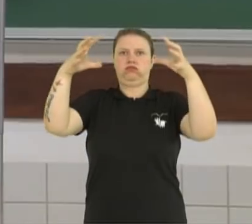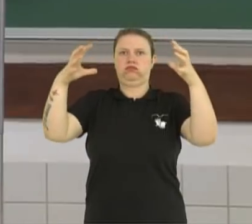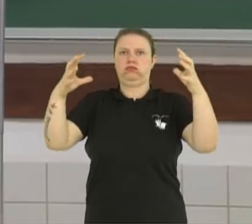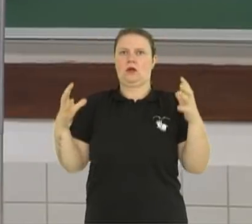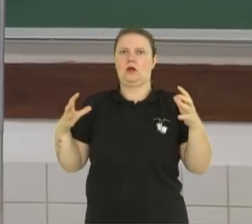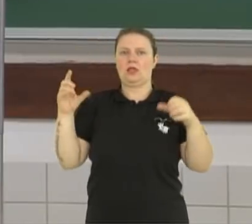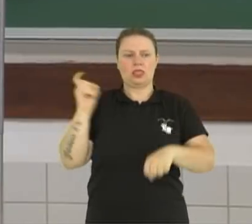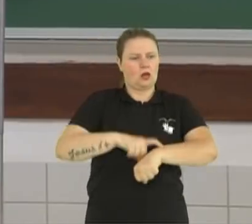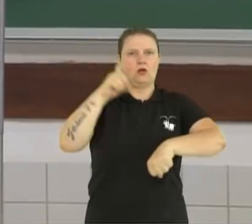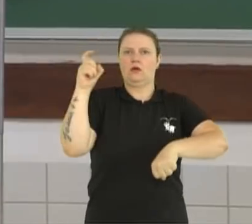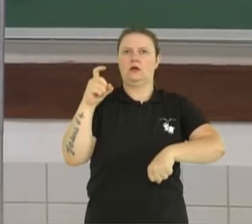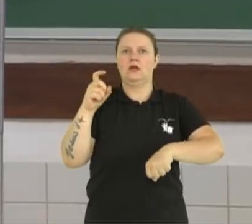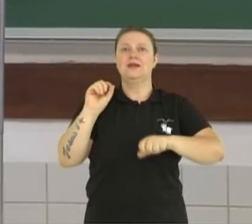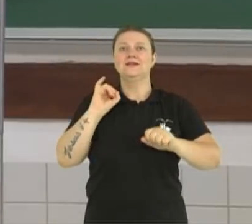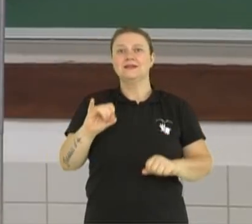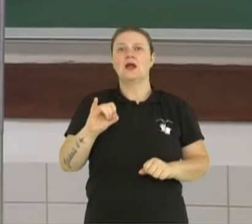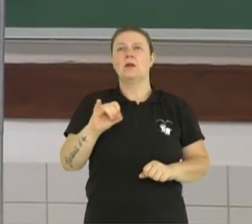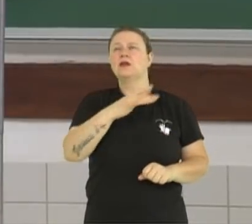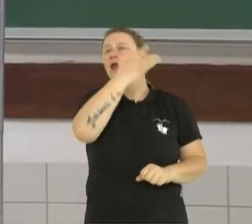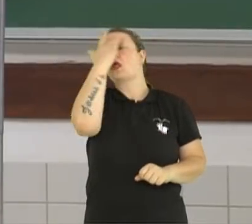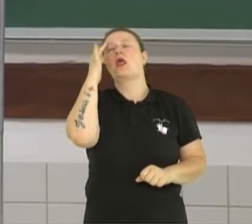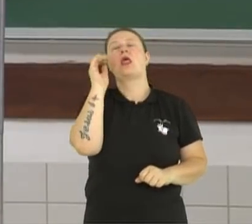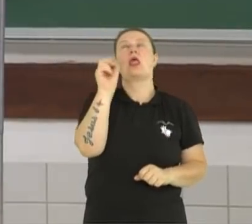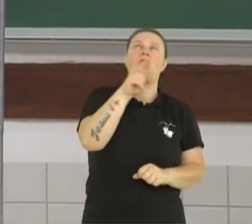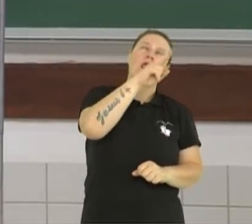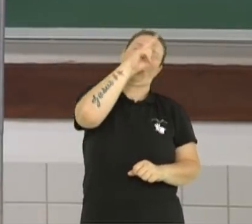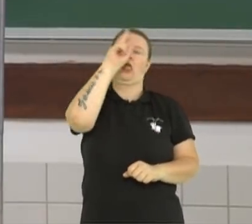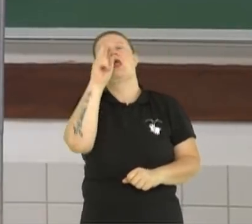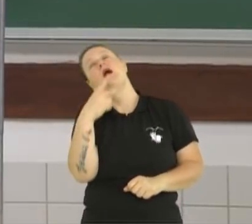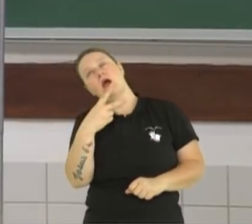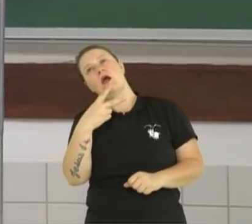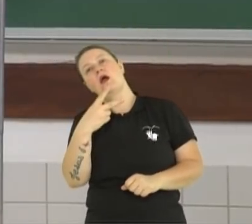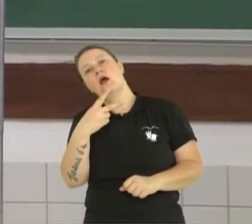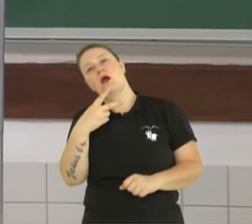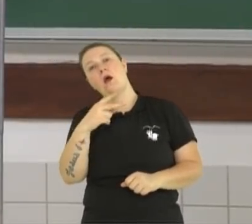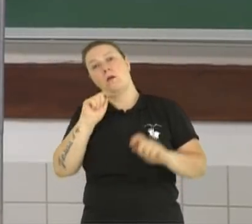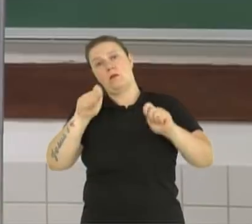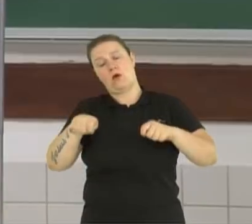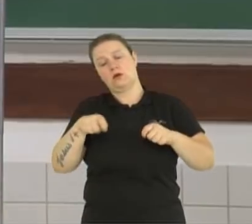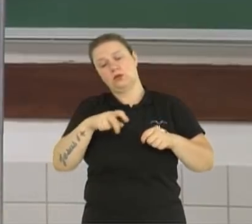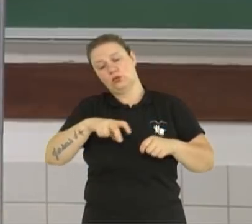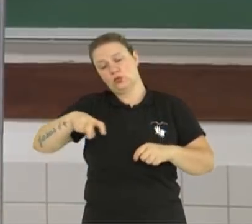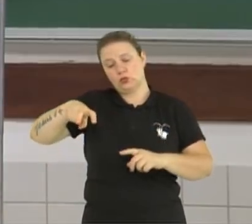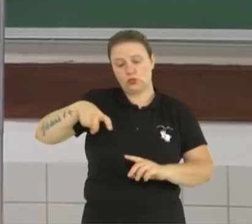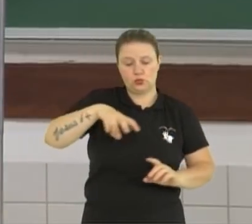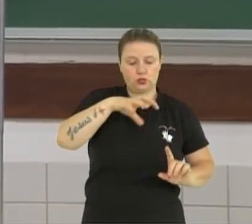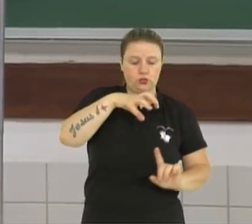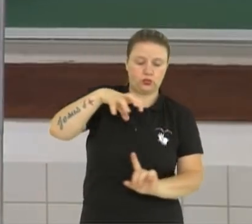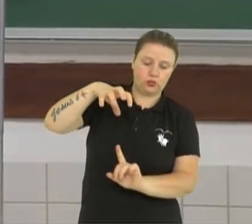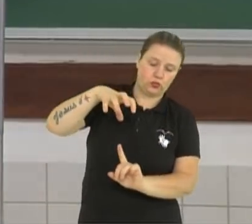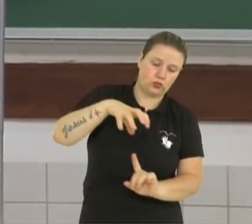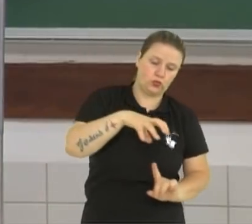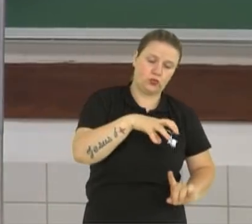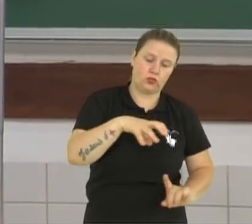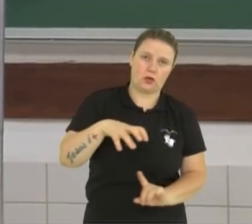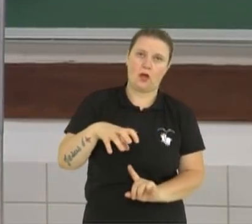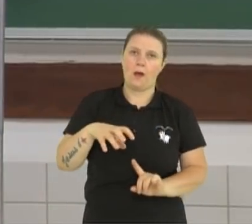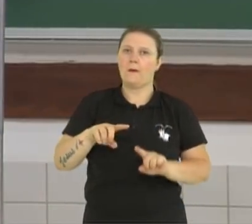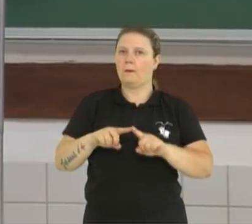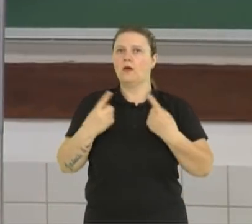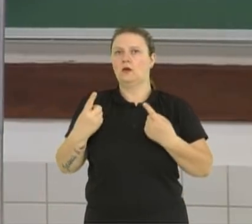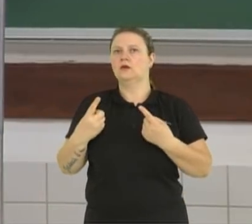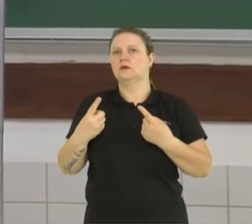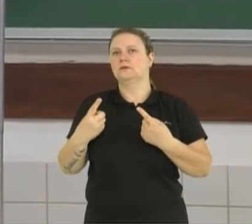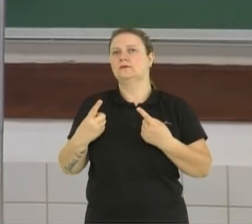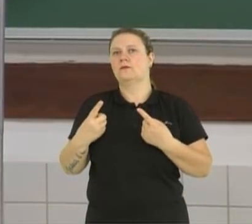Então você pode cair, né, vai descer o paraquedas, você vai chegar no chão desmaiado, pode ser. Mas isso não quer dizer que não vai abrir o seu paraquedas. Então é um